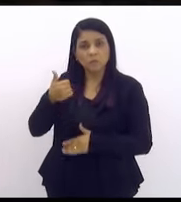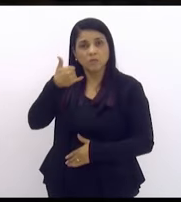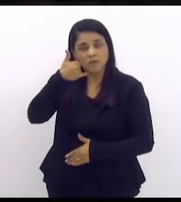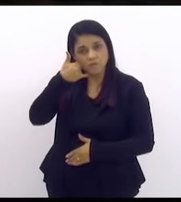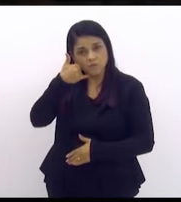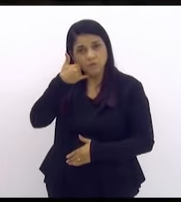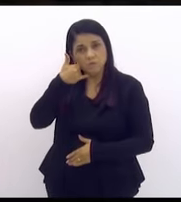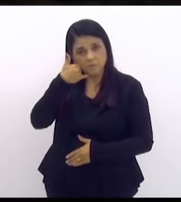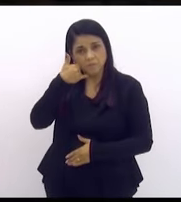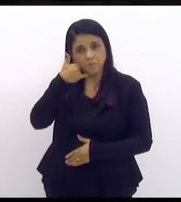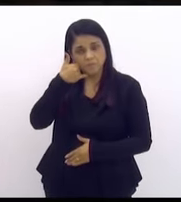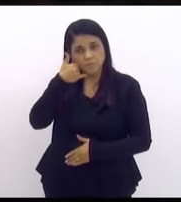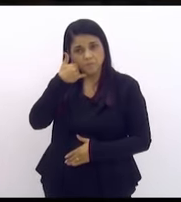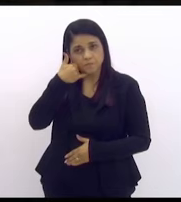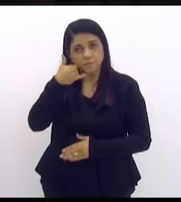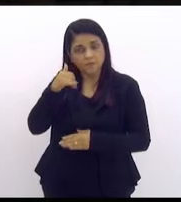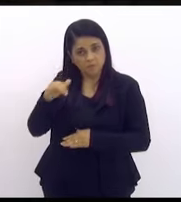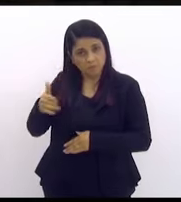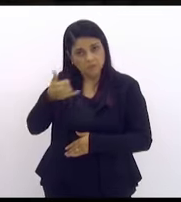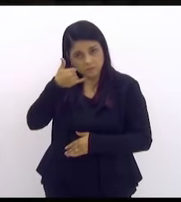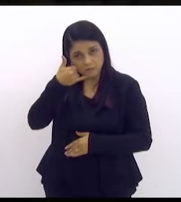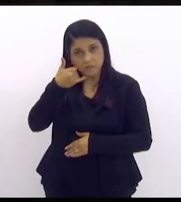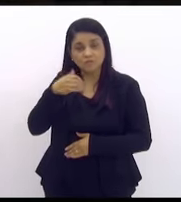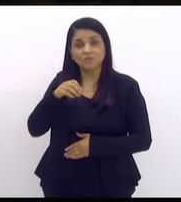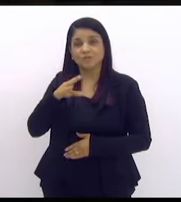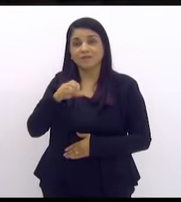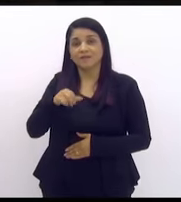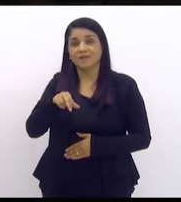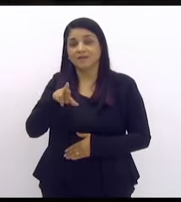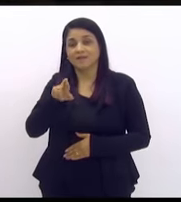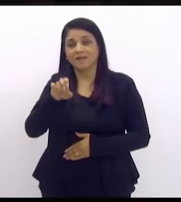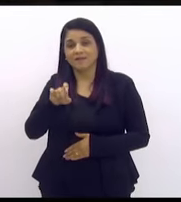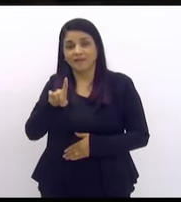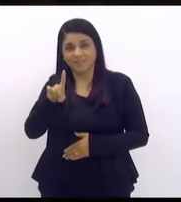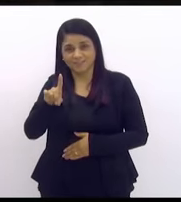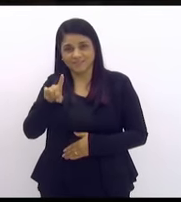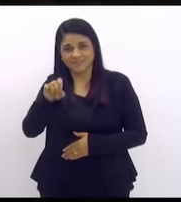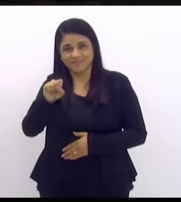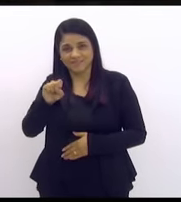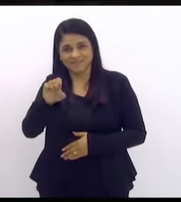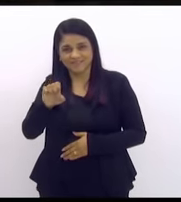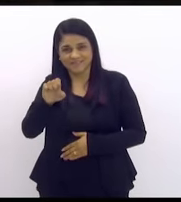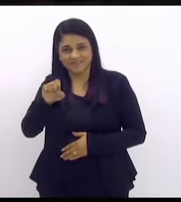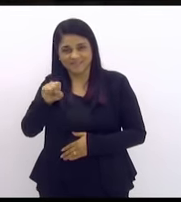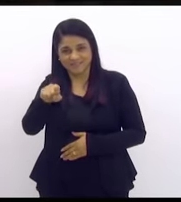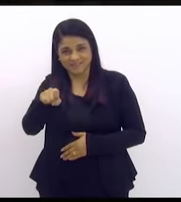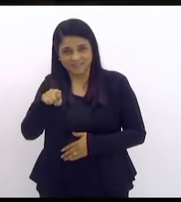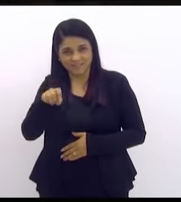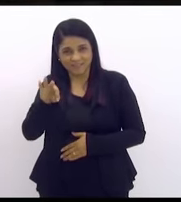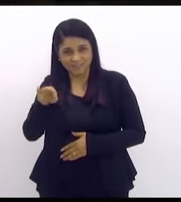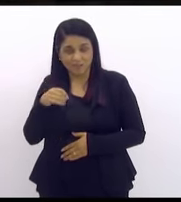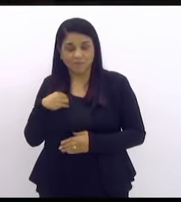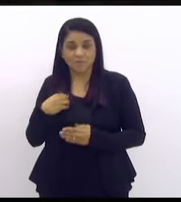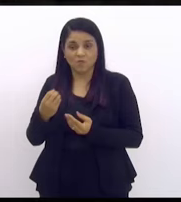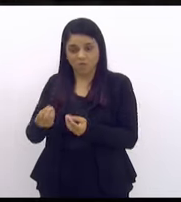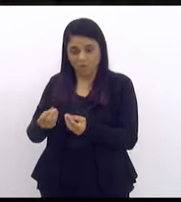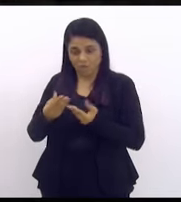telefonema do Credicesta me oferecendo